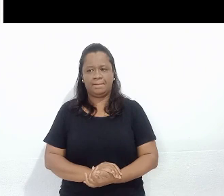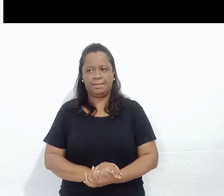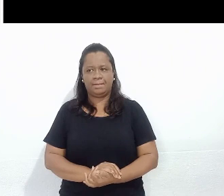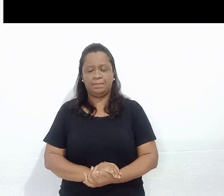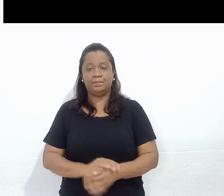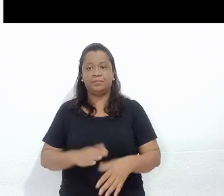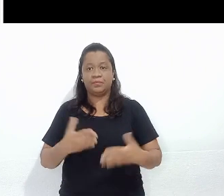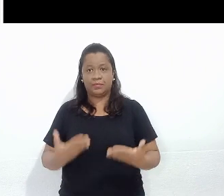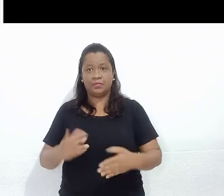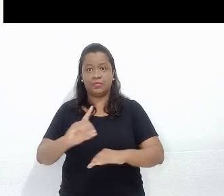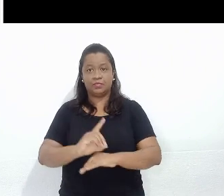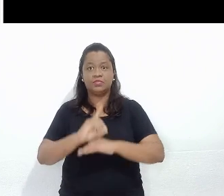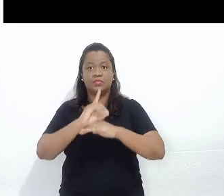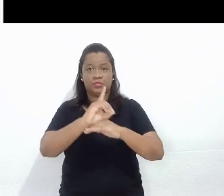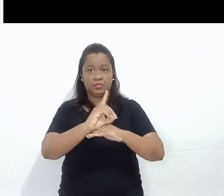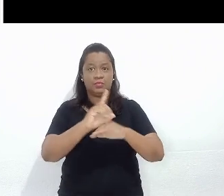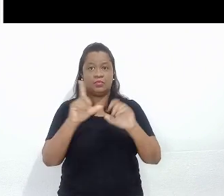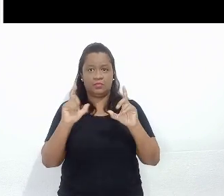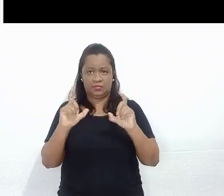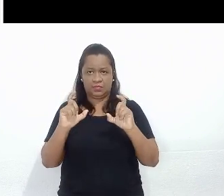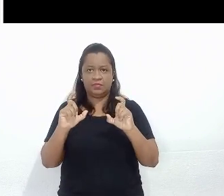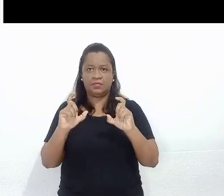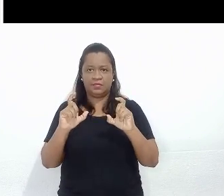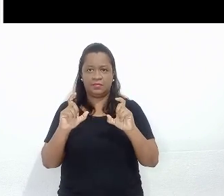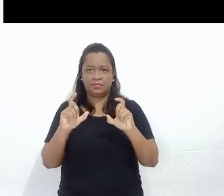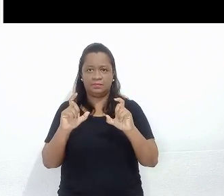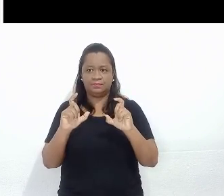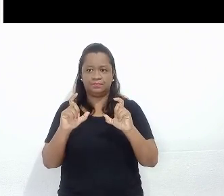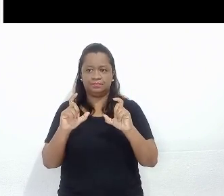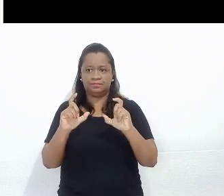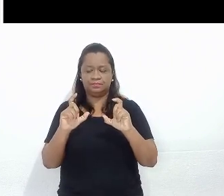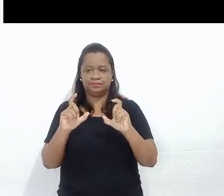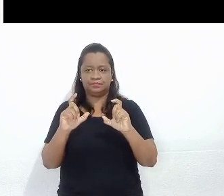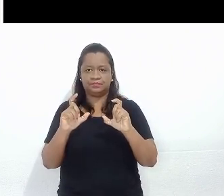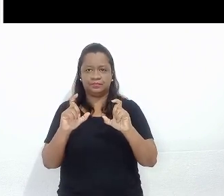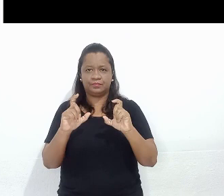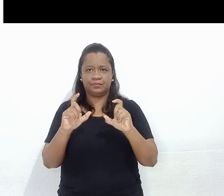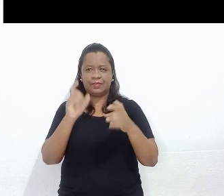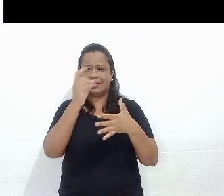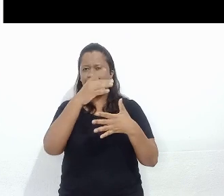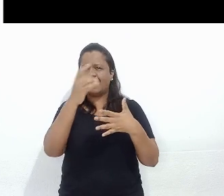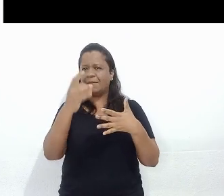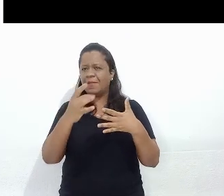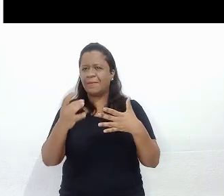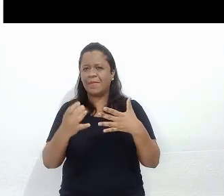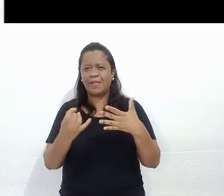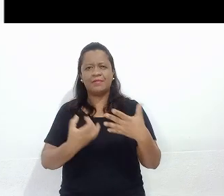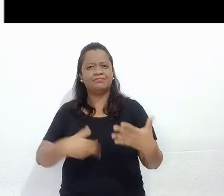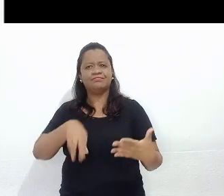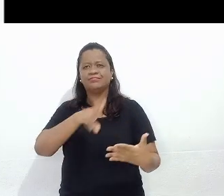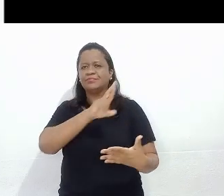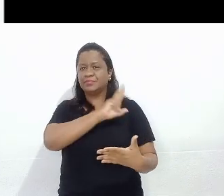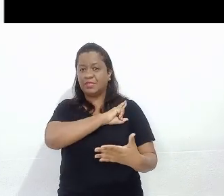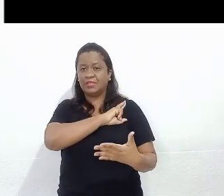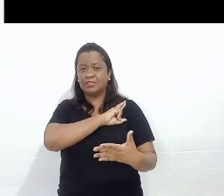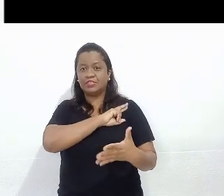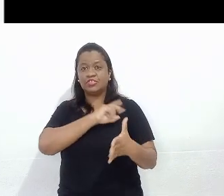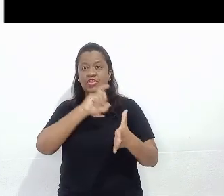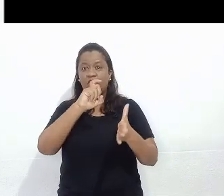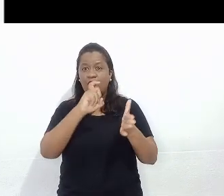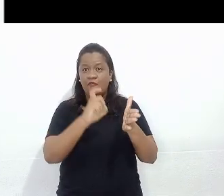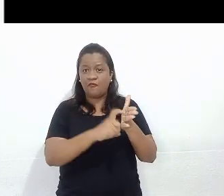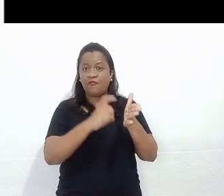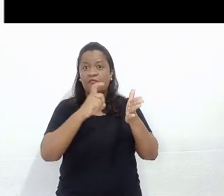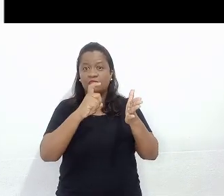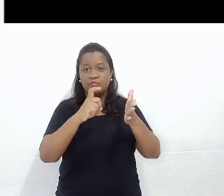Então, o diretor de fotografia aqui está listado com uma série de funções, e todas essas funções